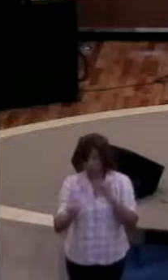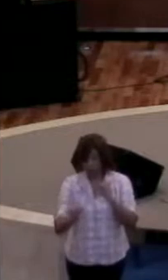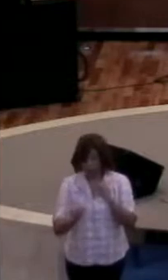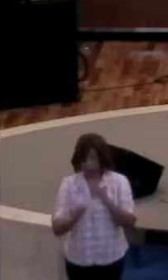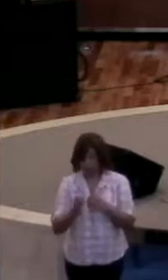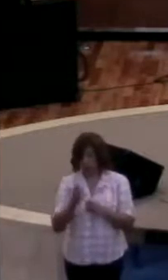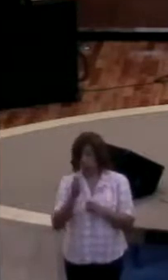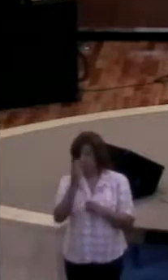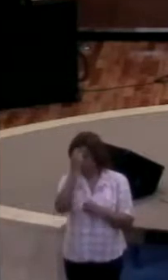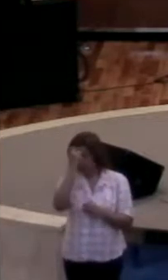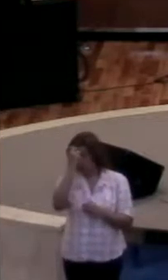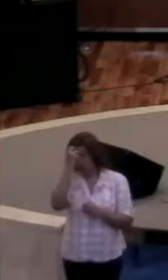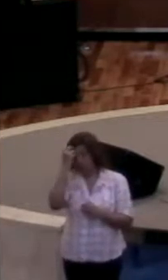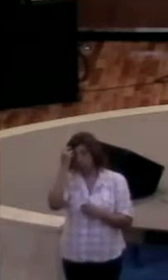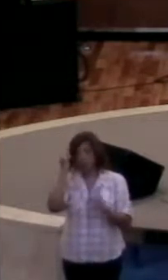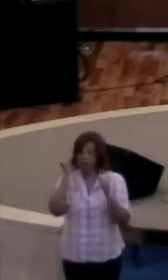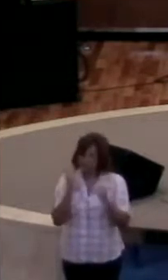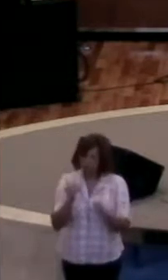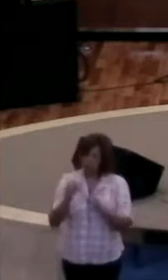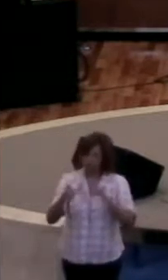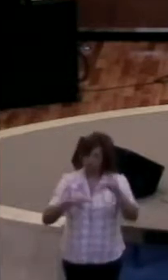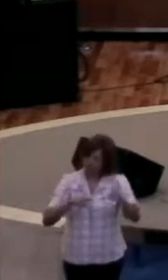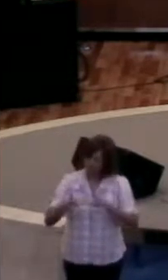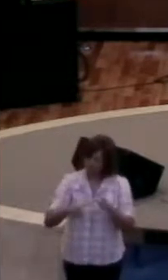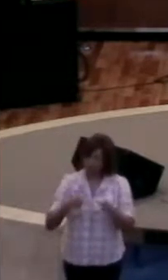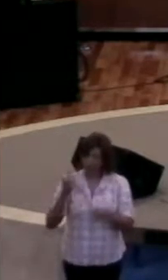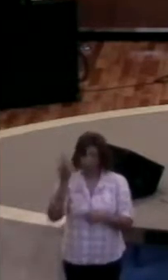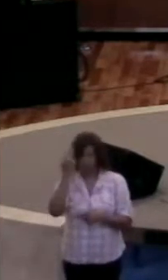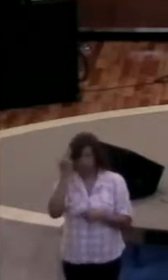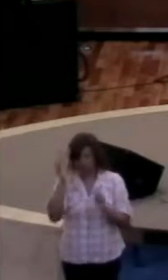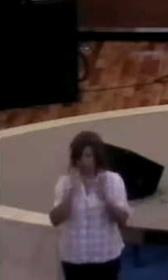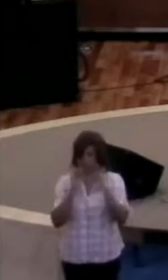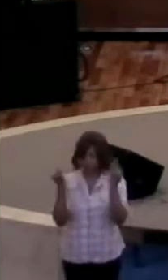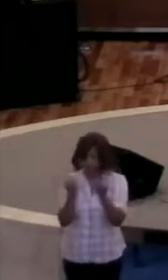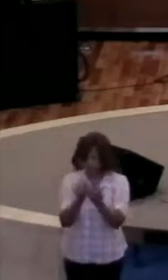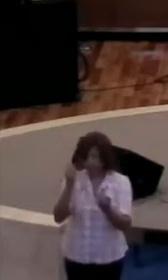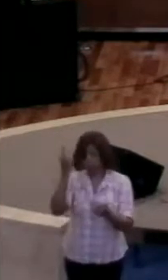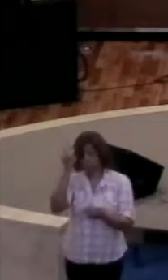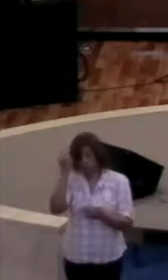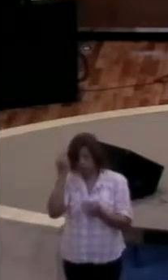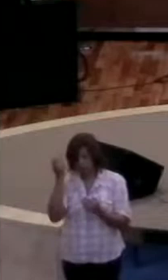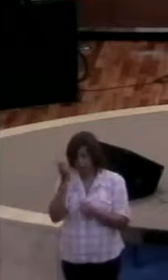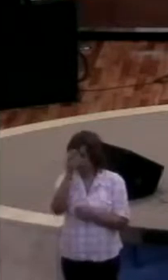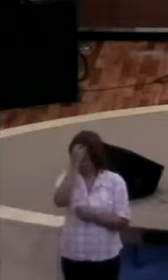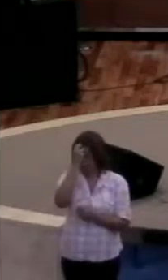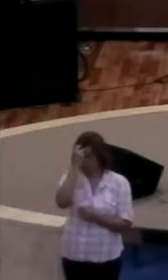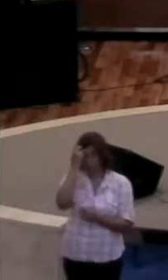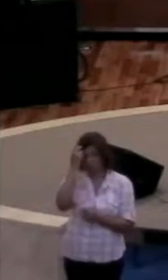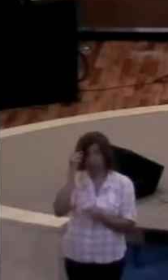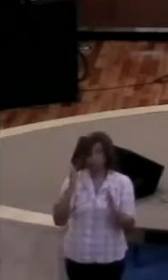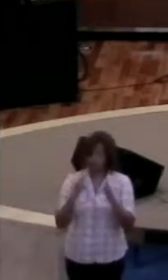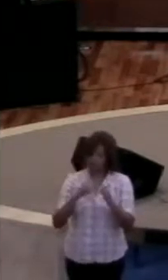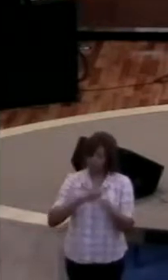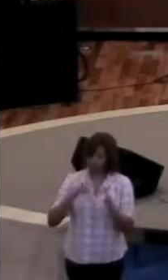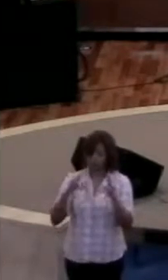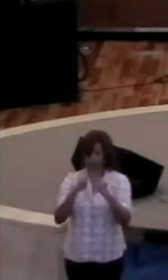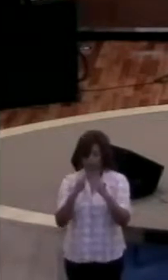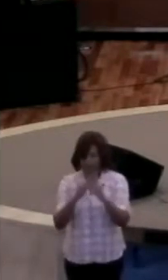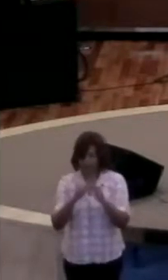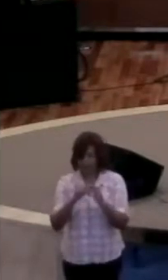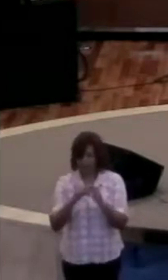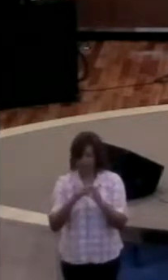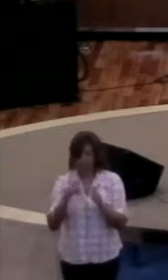trabalhar no Egito, ele poderia ter uma família no Egito, poderia se estabilizar com residência no Egito, todavia